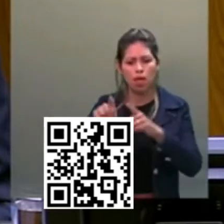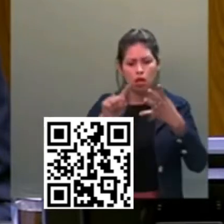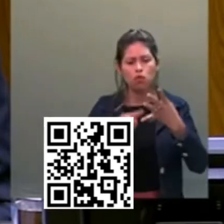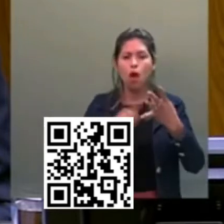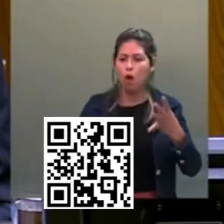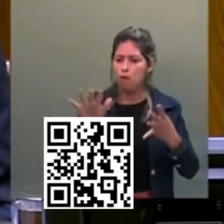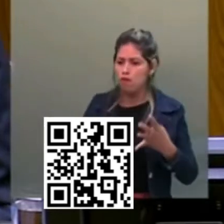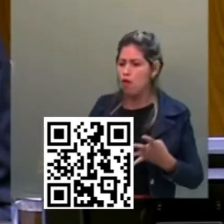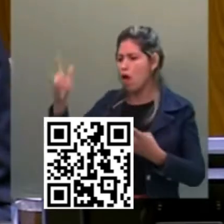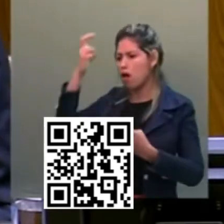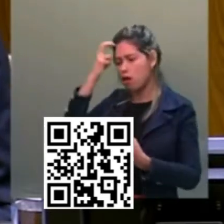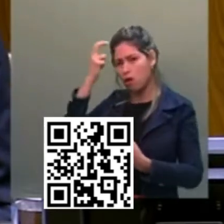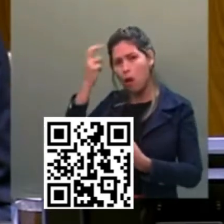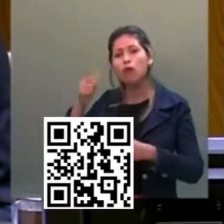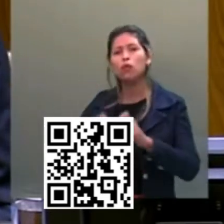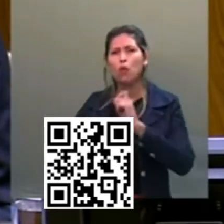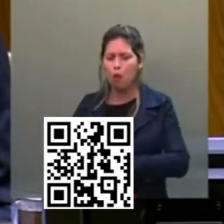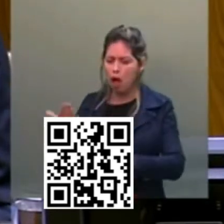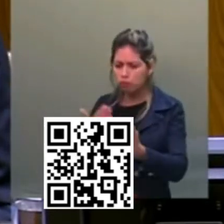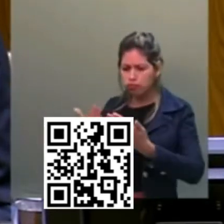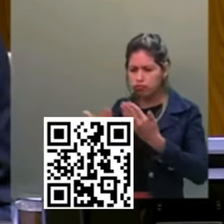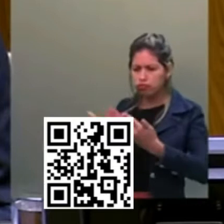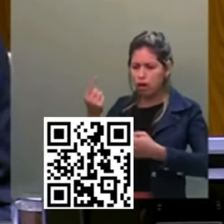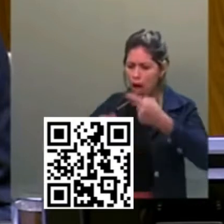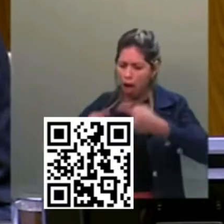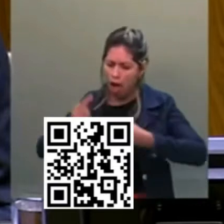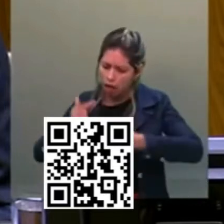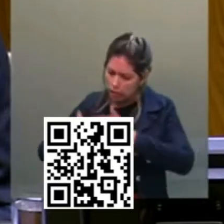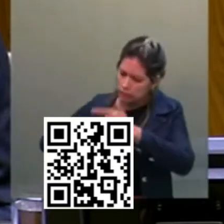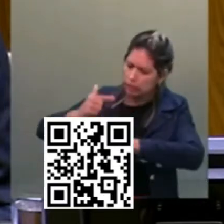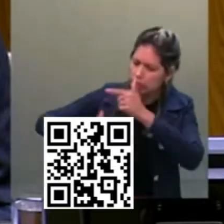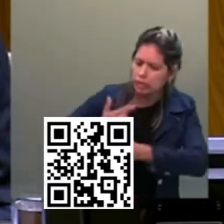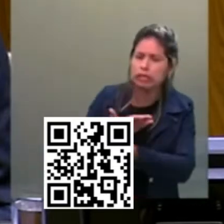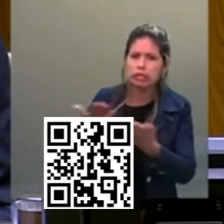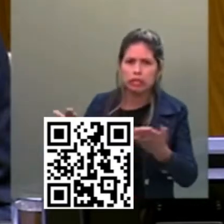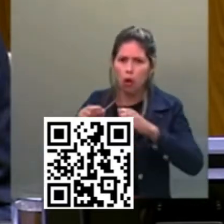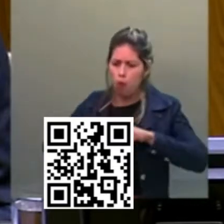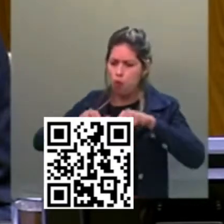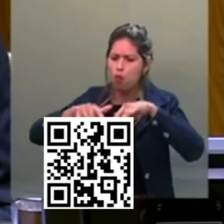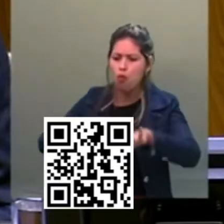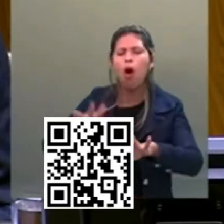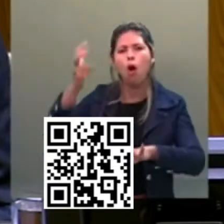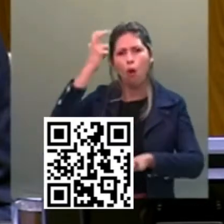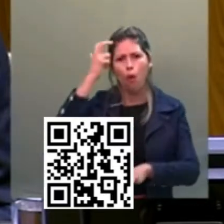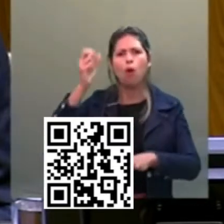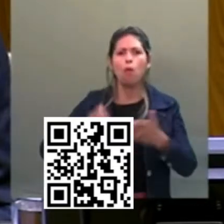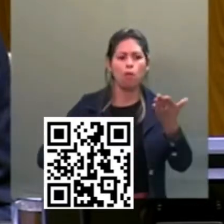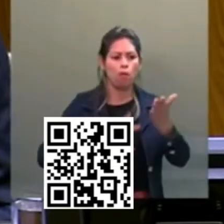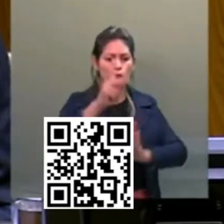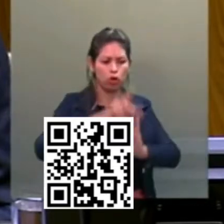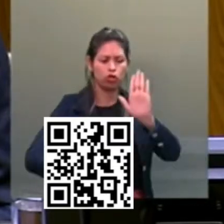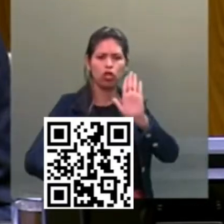discutimos o auxílio emergencial devido aos trabalhadores e empresas do setor cultural, por meio do projeto de lei Paulo Gustavo,